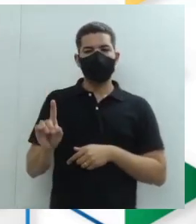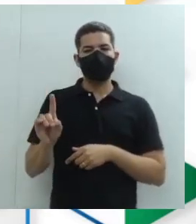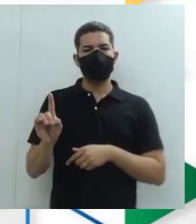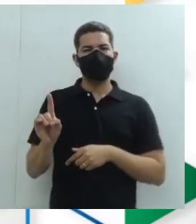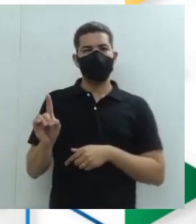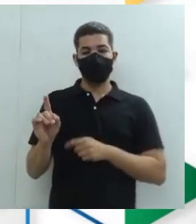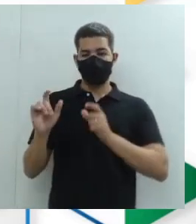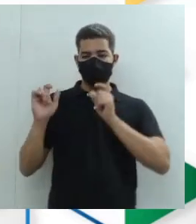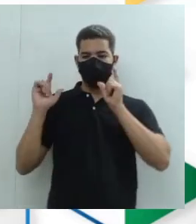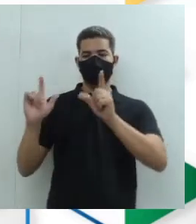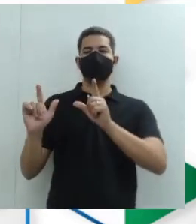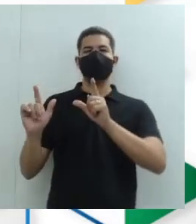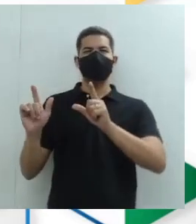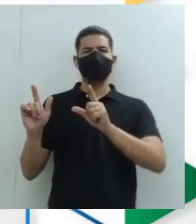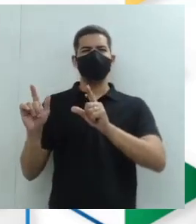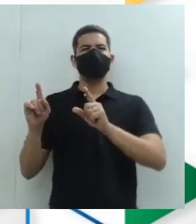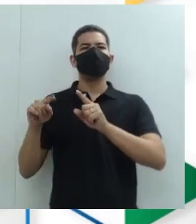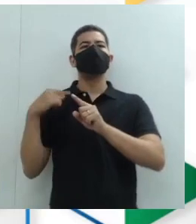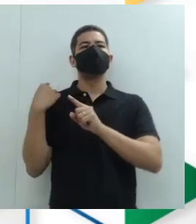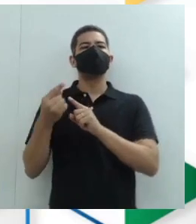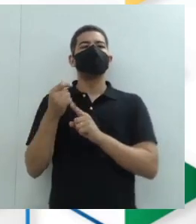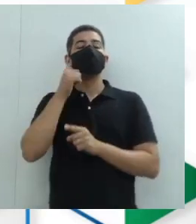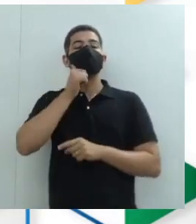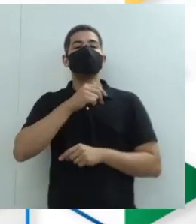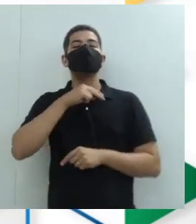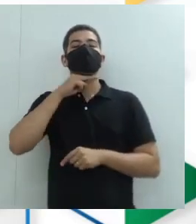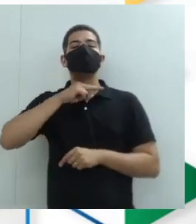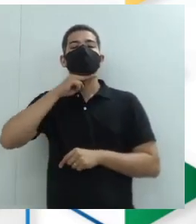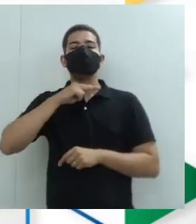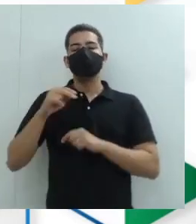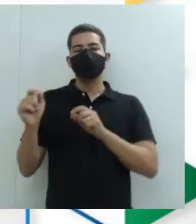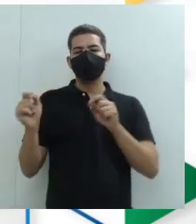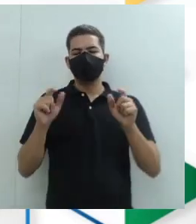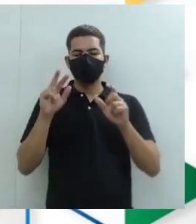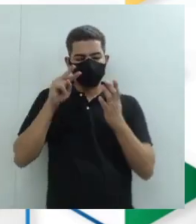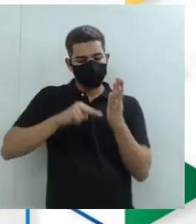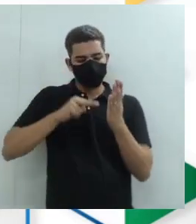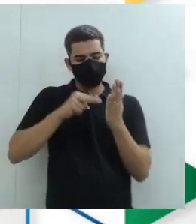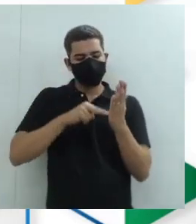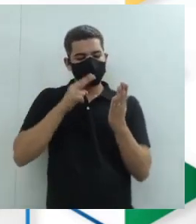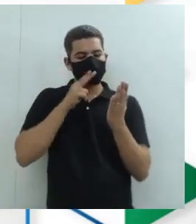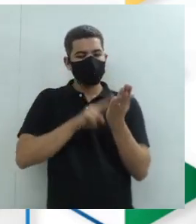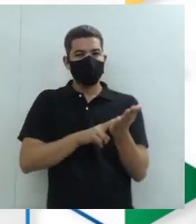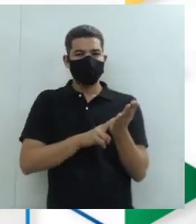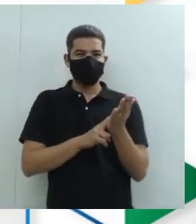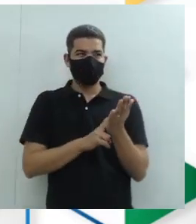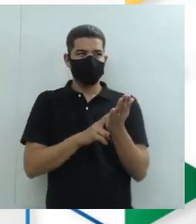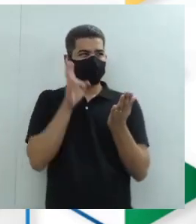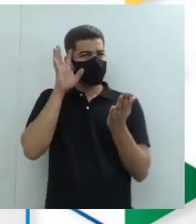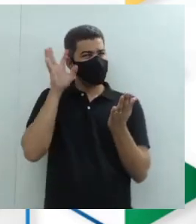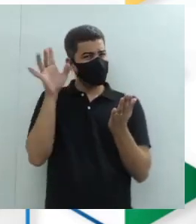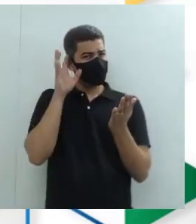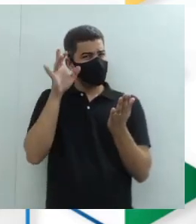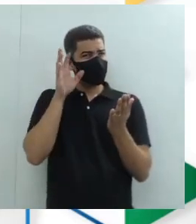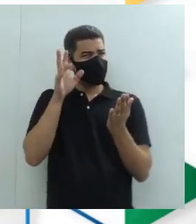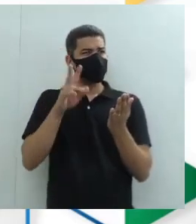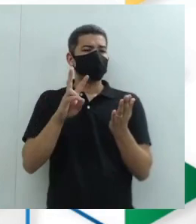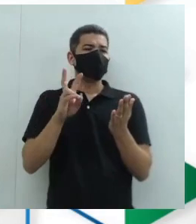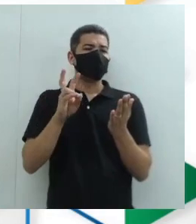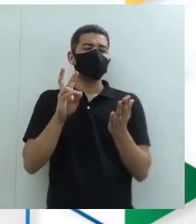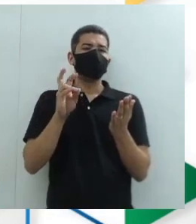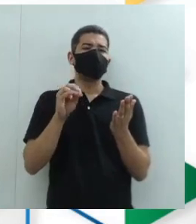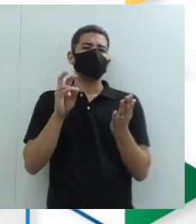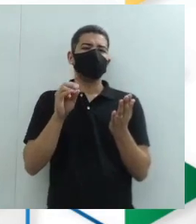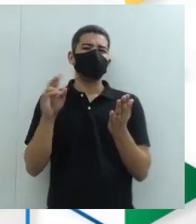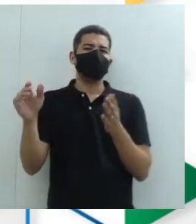bem grande e depois a netinha lendo uma carta, o que é que você deve imaginar? Você deve imaginar que talvez seja